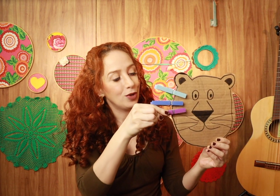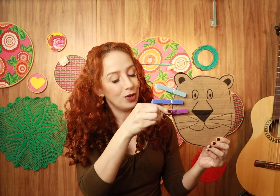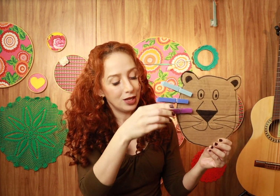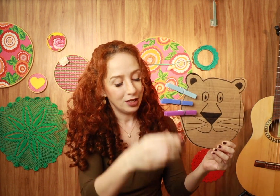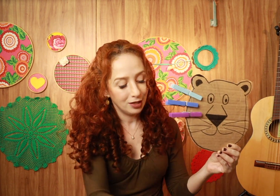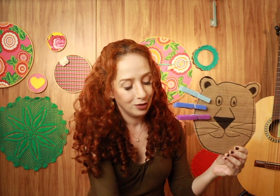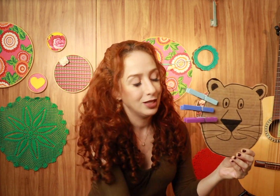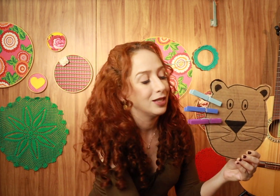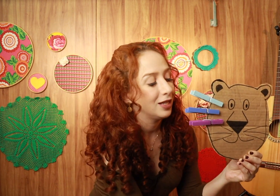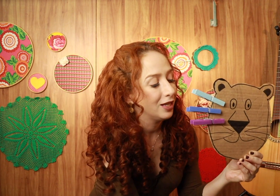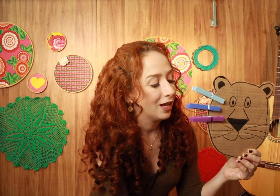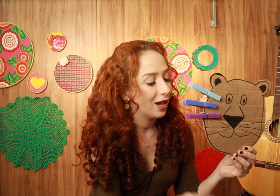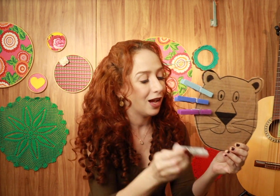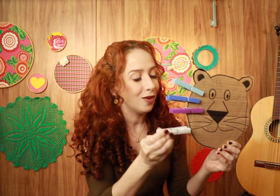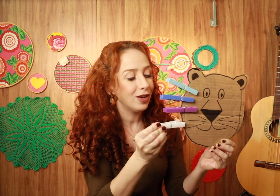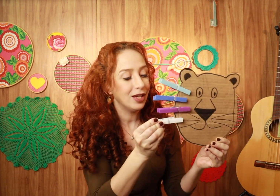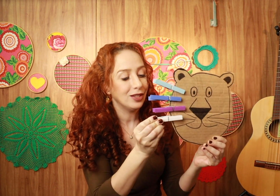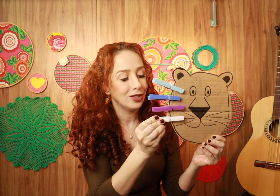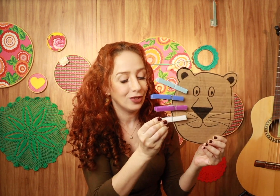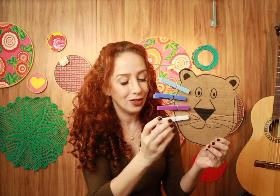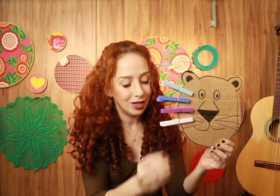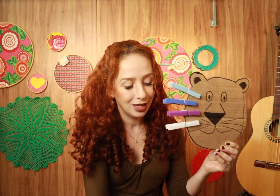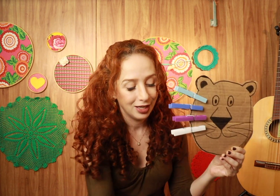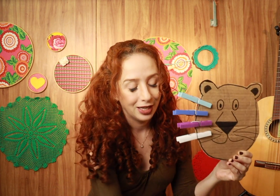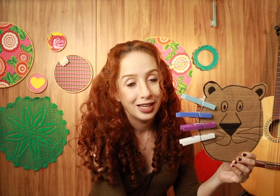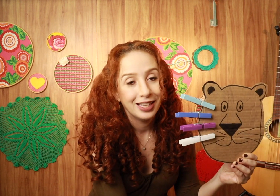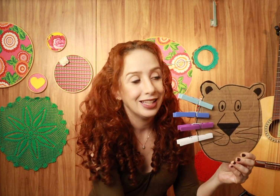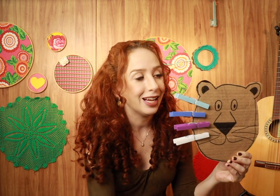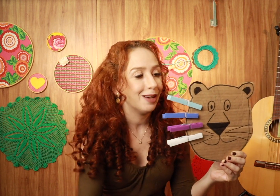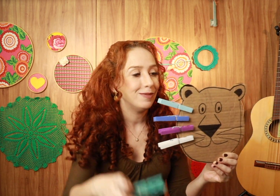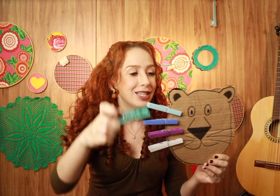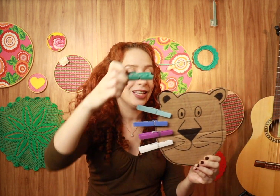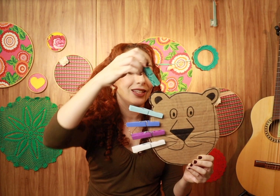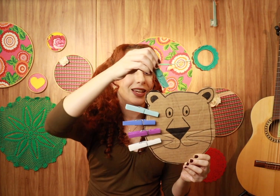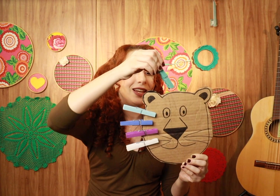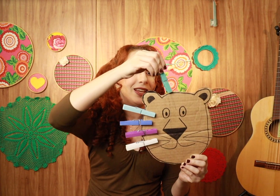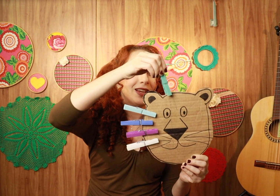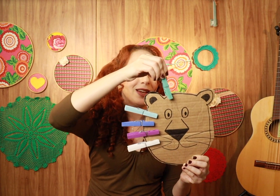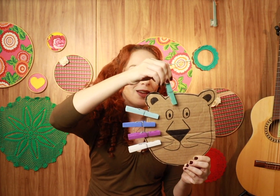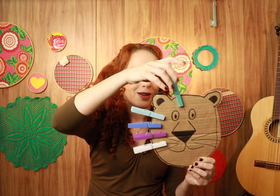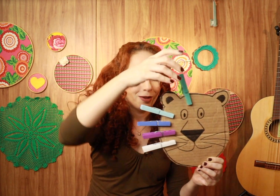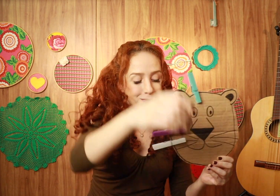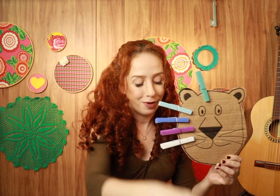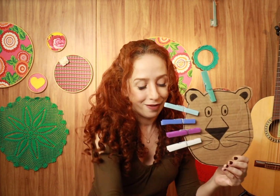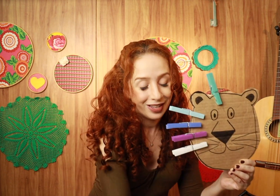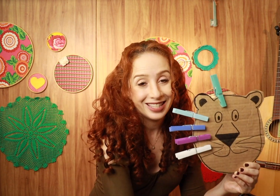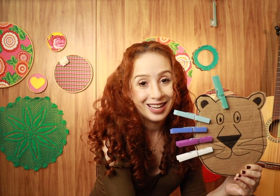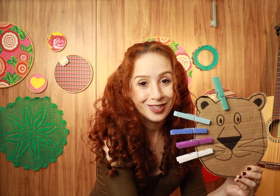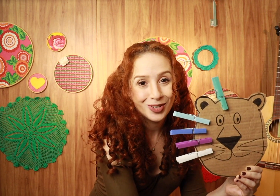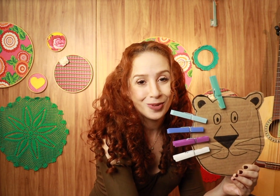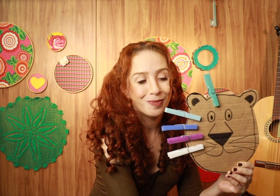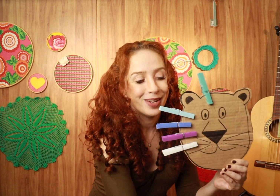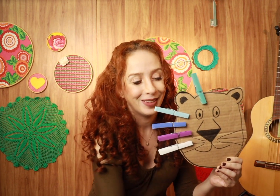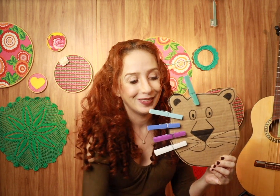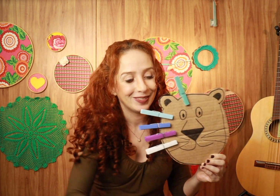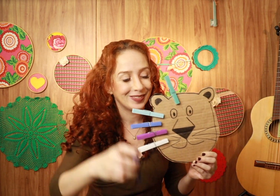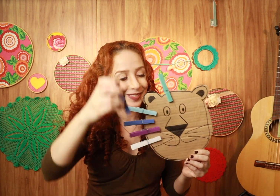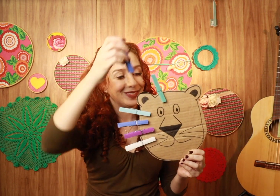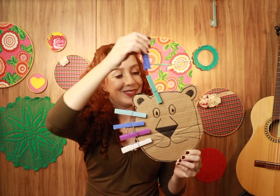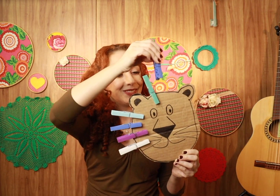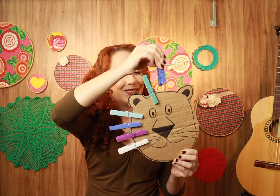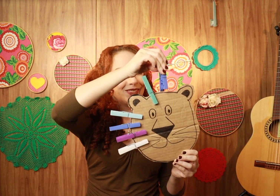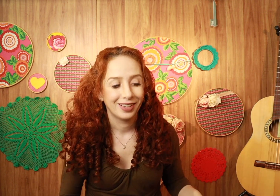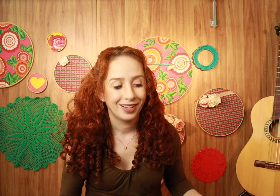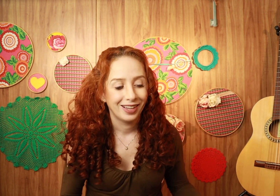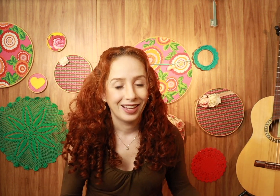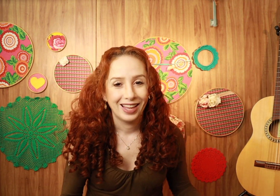vão colocando assim ao redor da cabeça dele para fazer a juba.